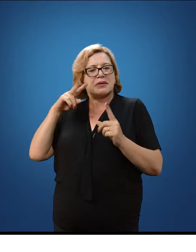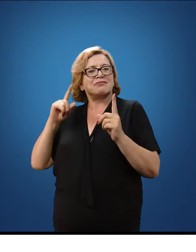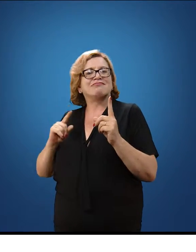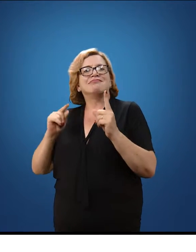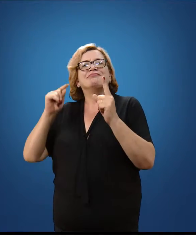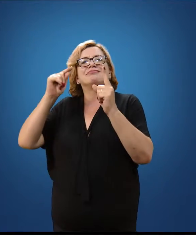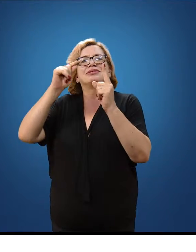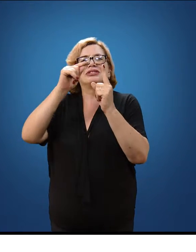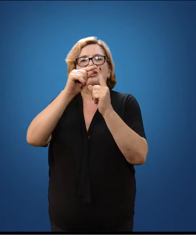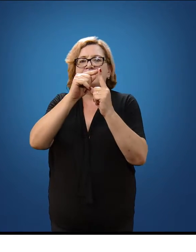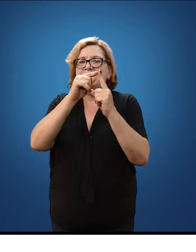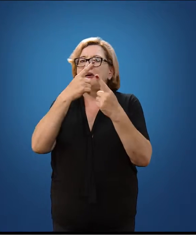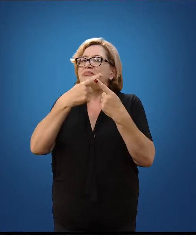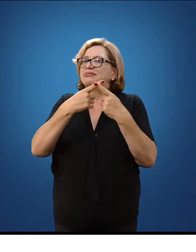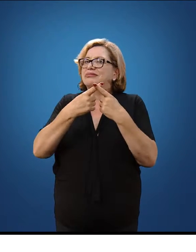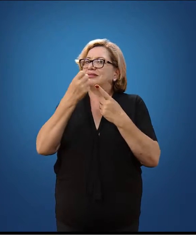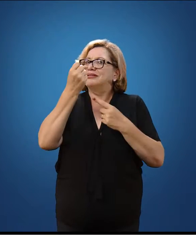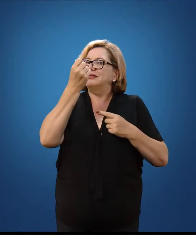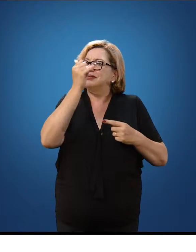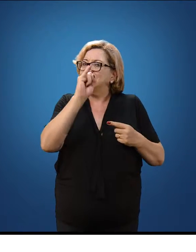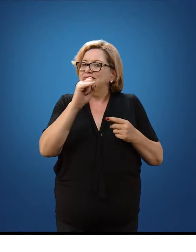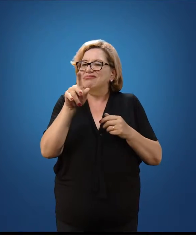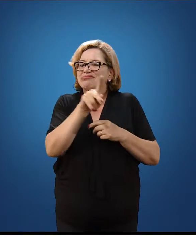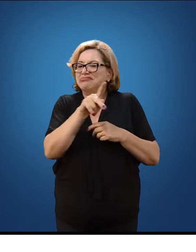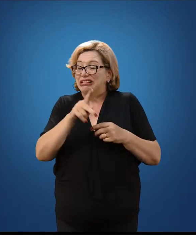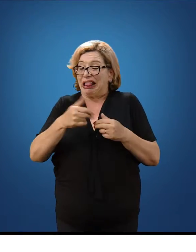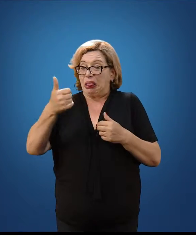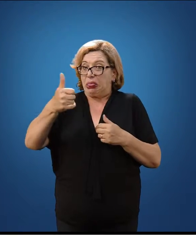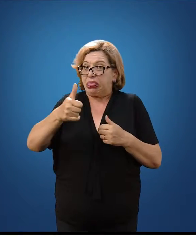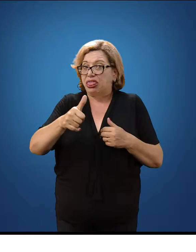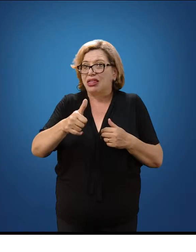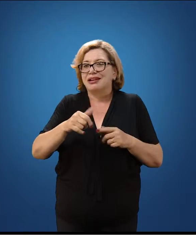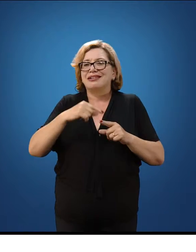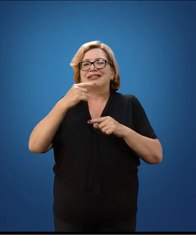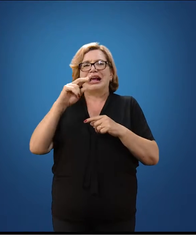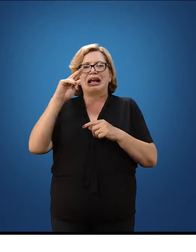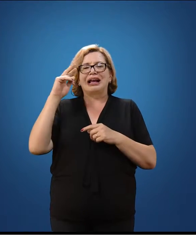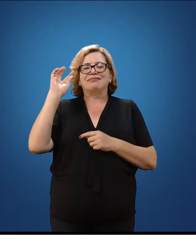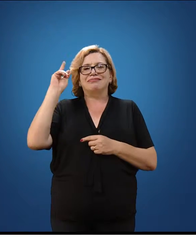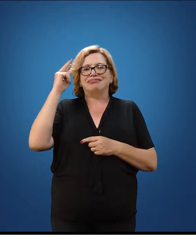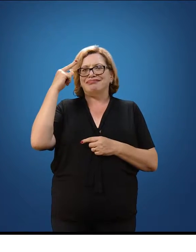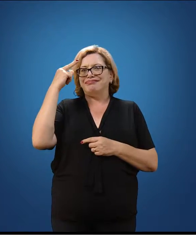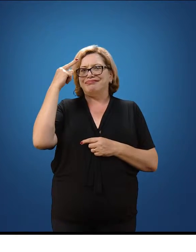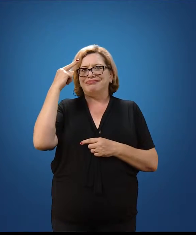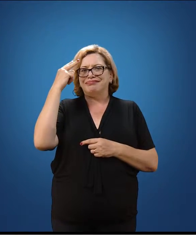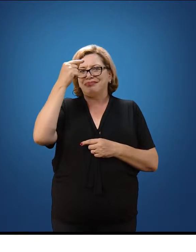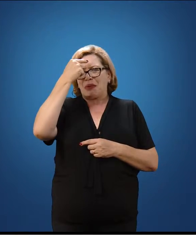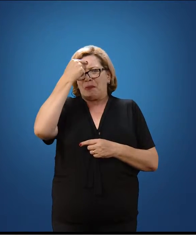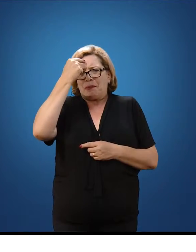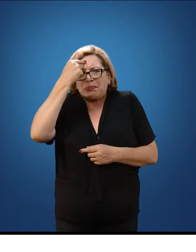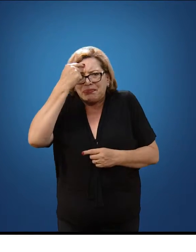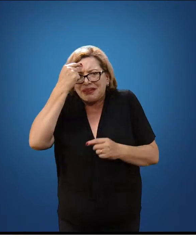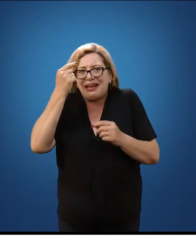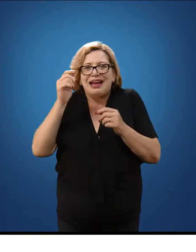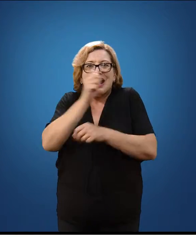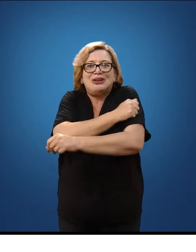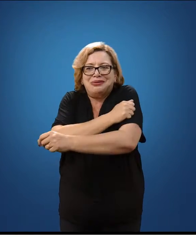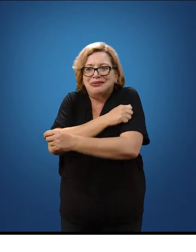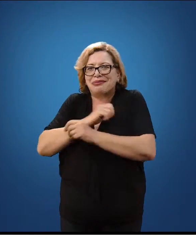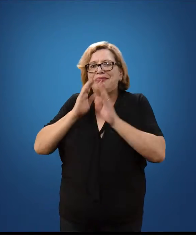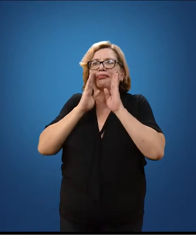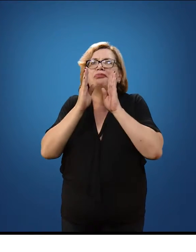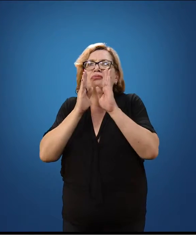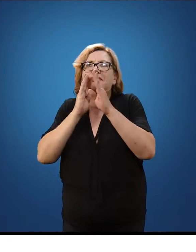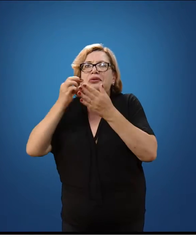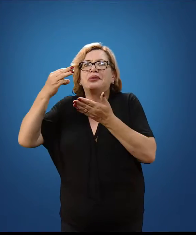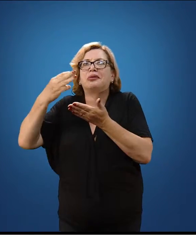isso, em 2 minutos o aluno está no Facebook, está no WhatsApp, ele não vai se preocupar com o que o professor está falando, porque o professor não preparou bem.